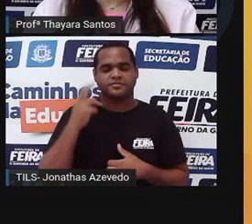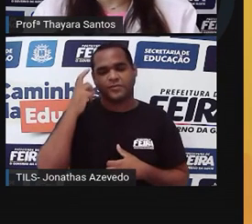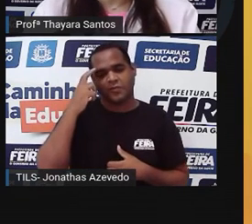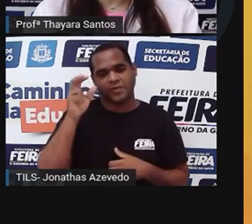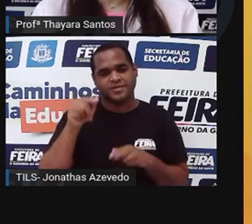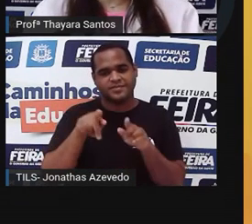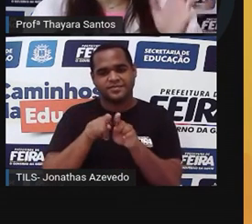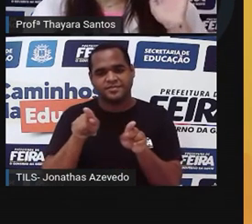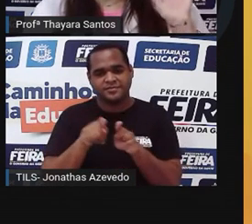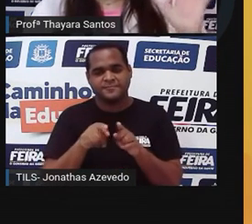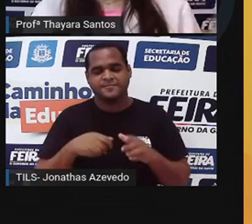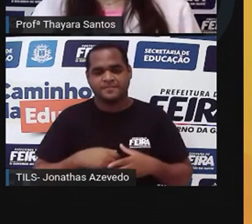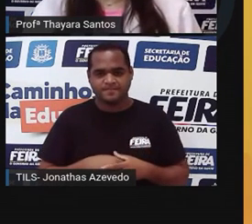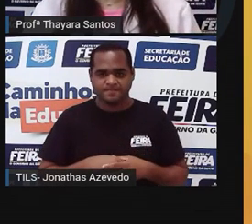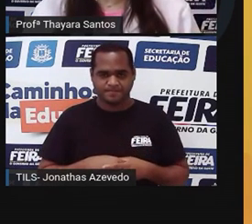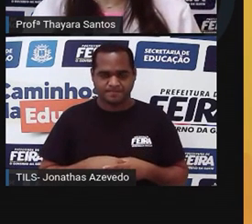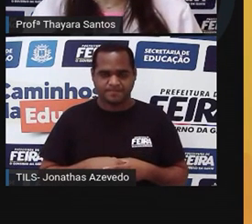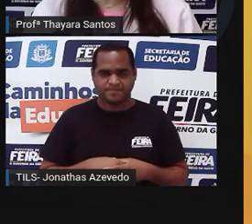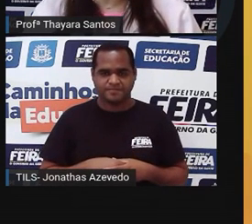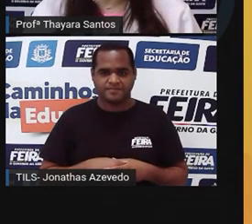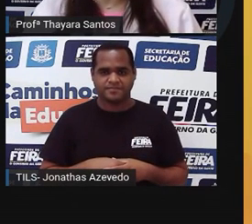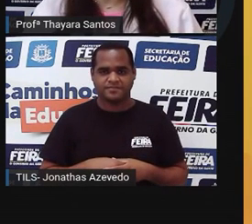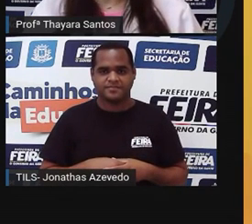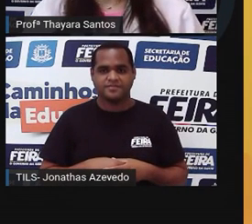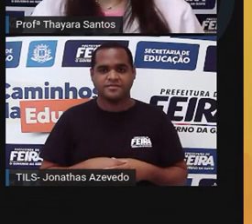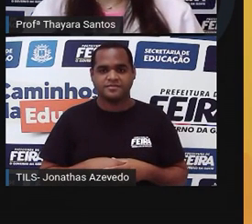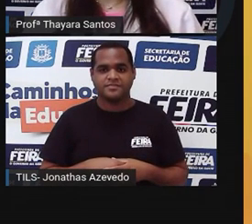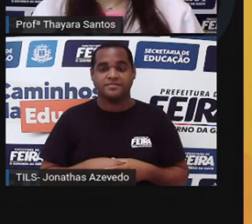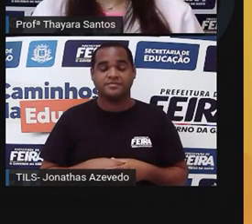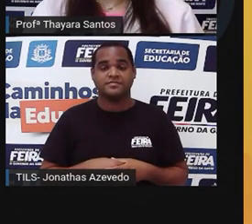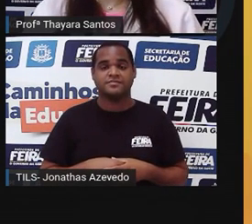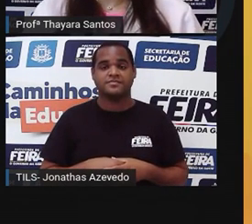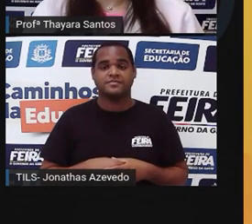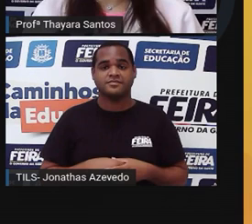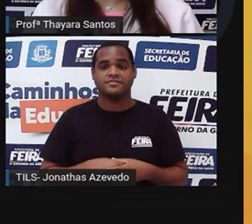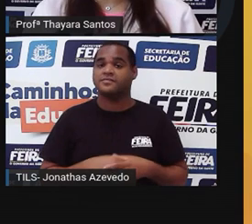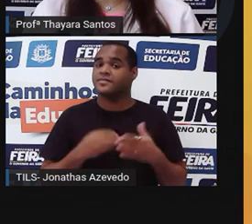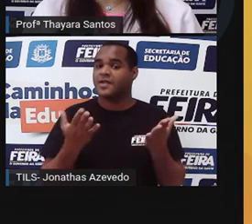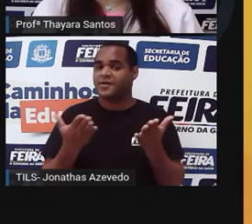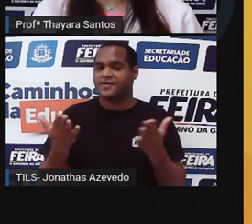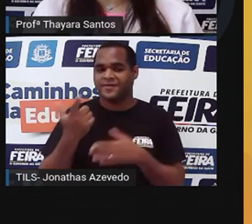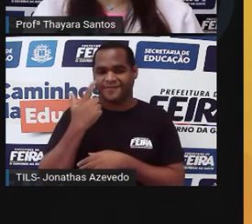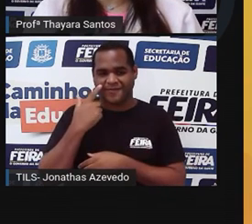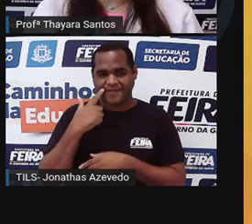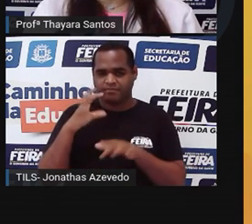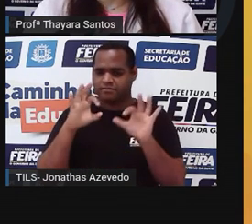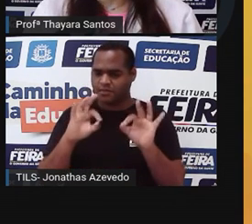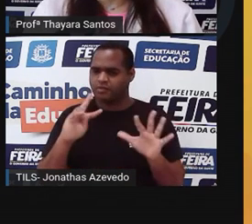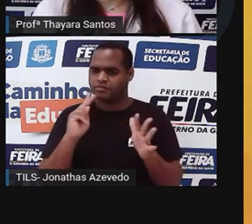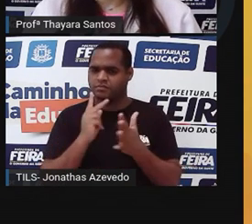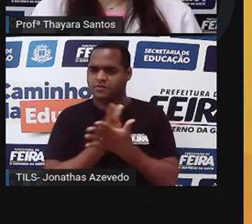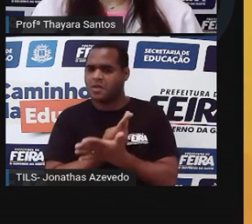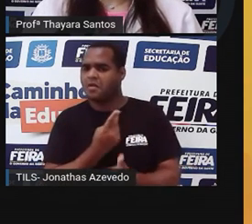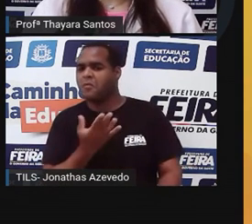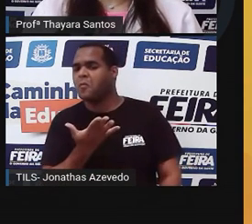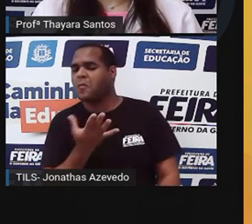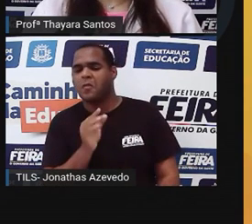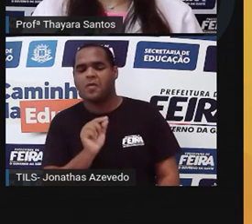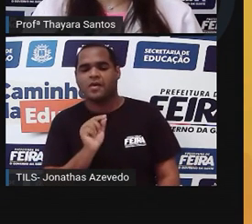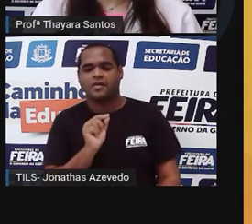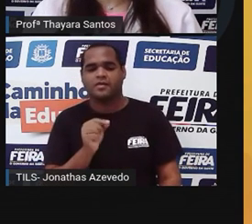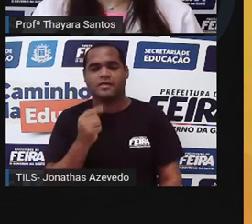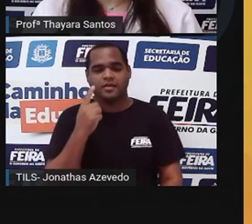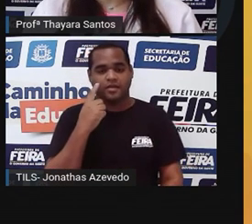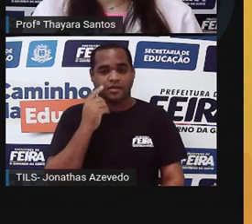cultural também. Coloquei aqui tudo aleatoriamente, gente. Agora vamos ver se eu acertei alguma coisa, né? É só clicar